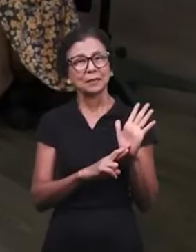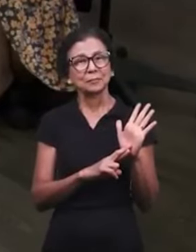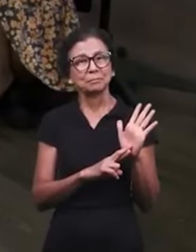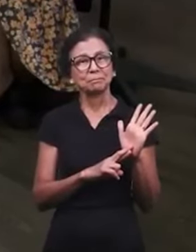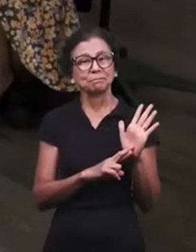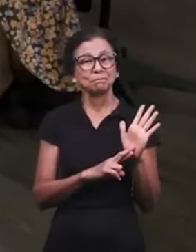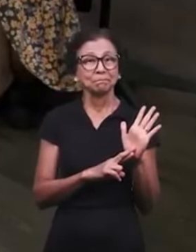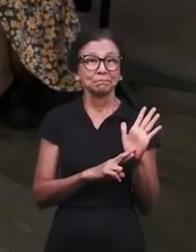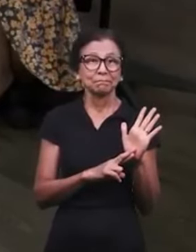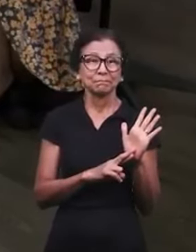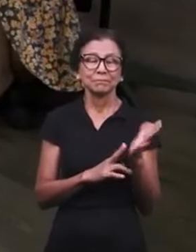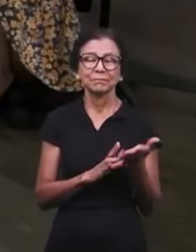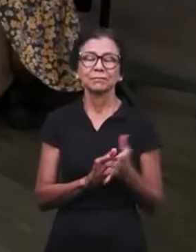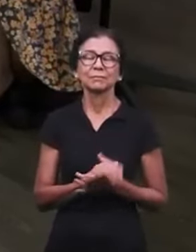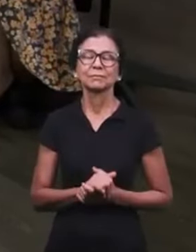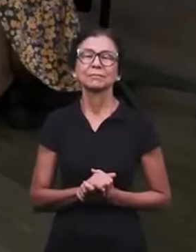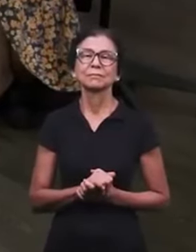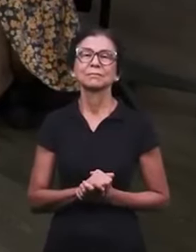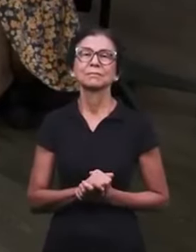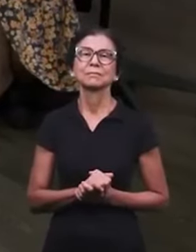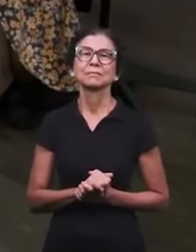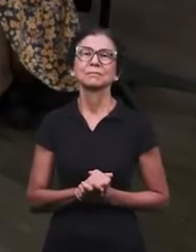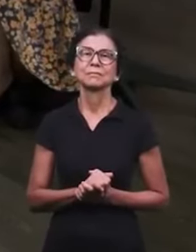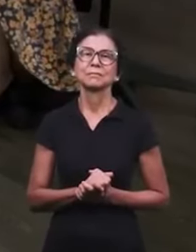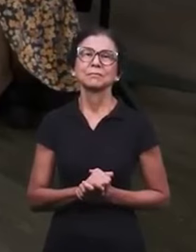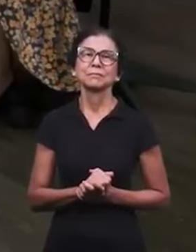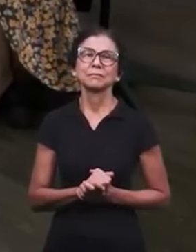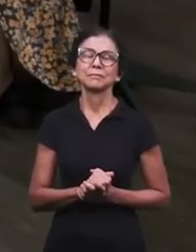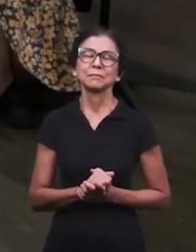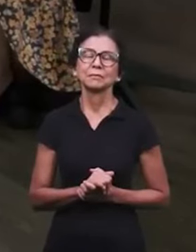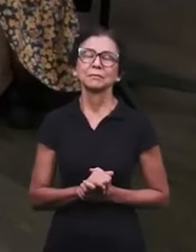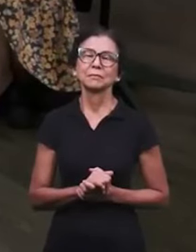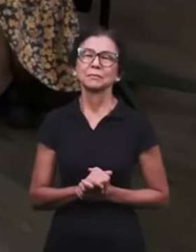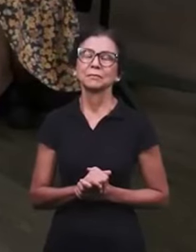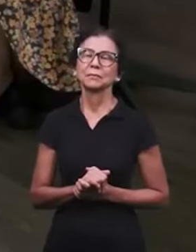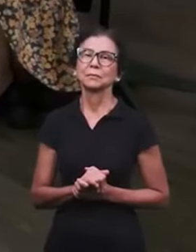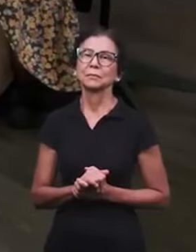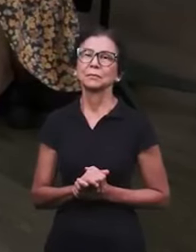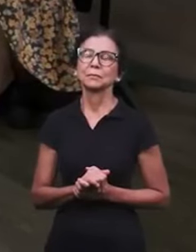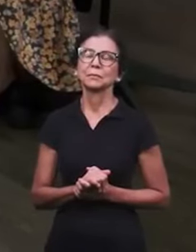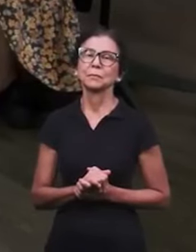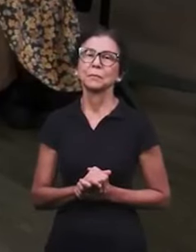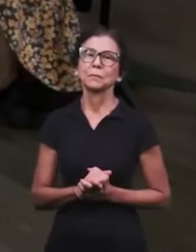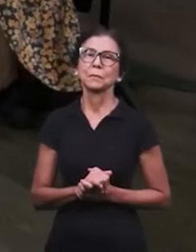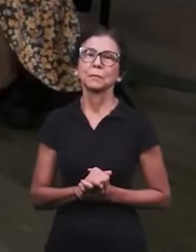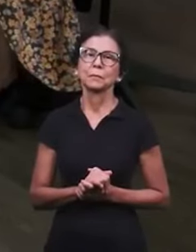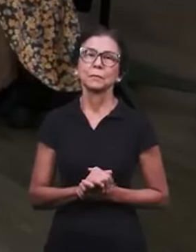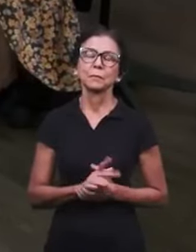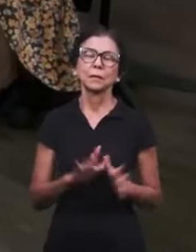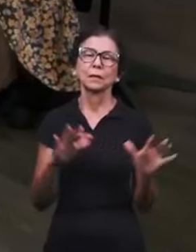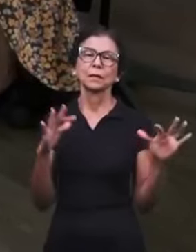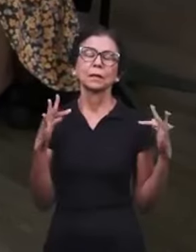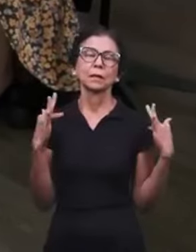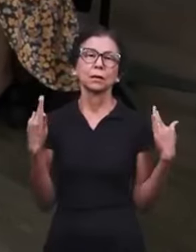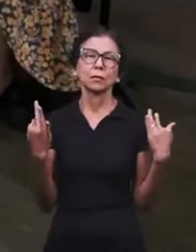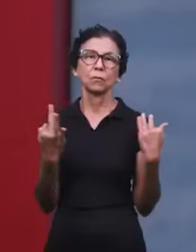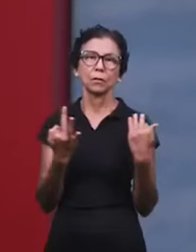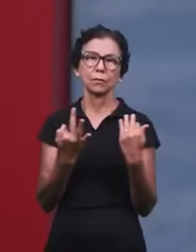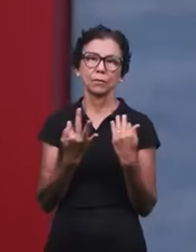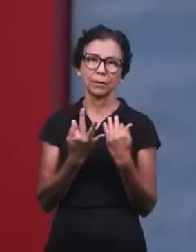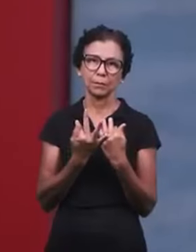família além de ser algo estabelecido por Deus é quem nós devemos acima de